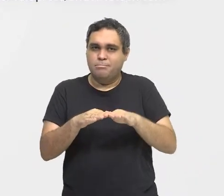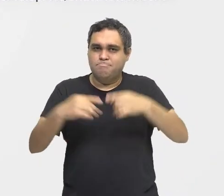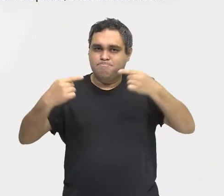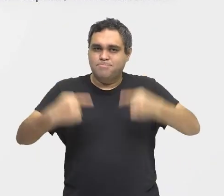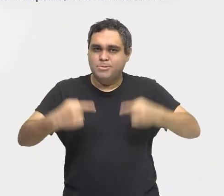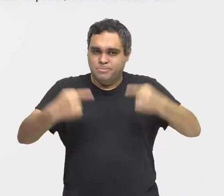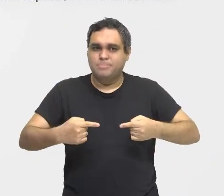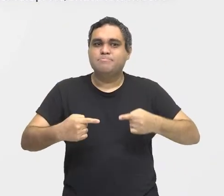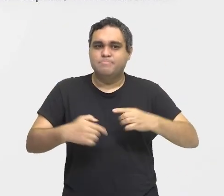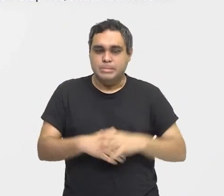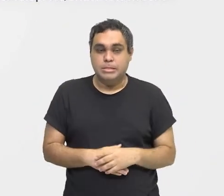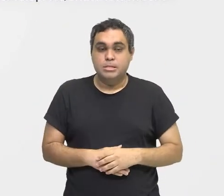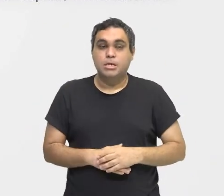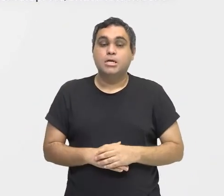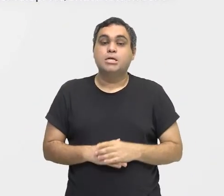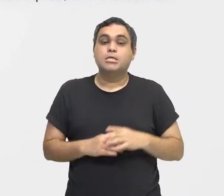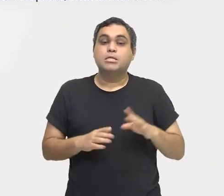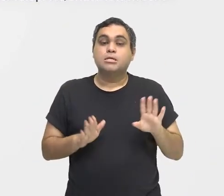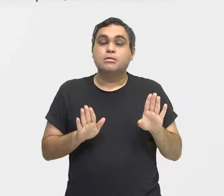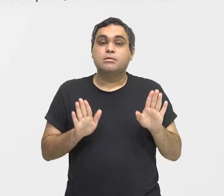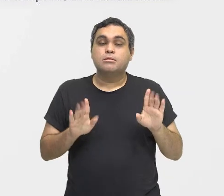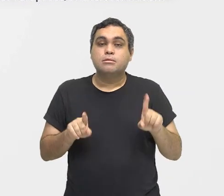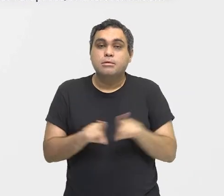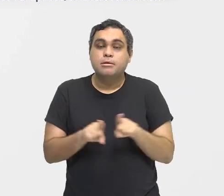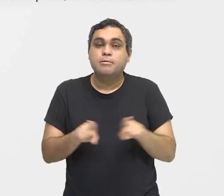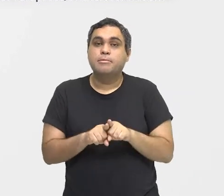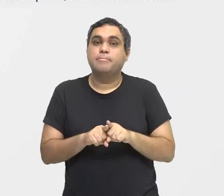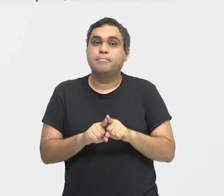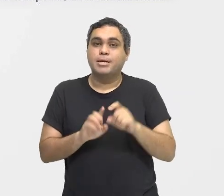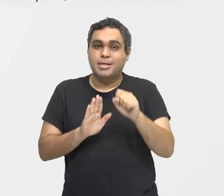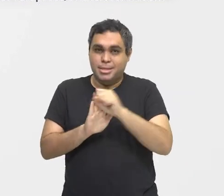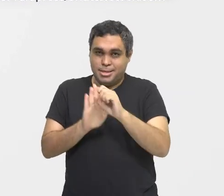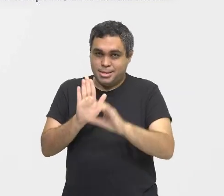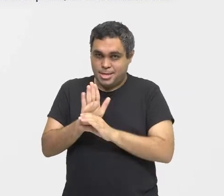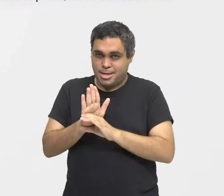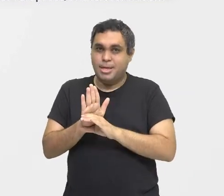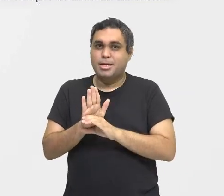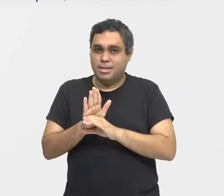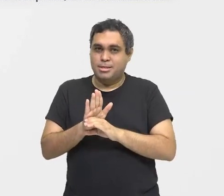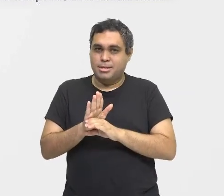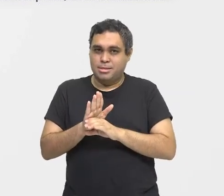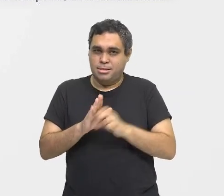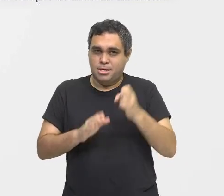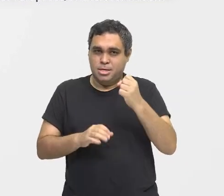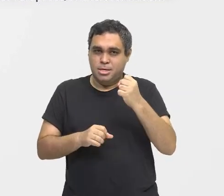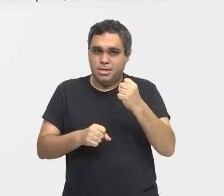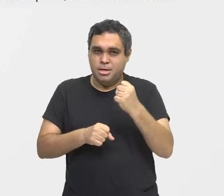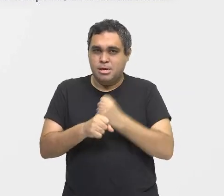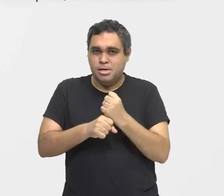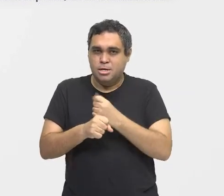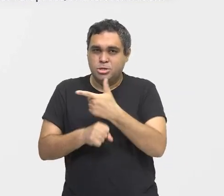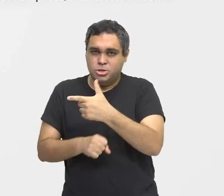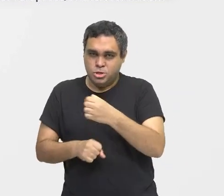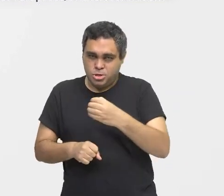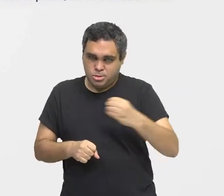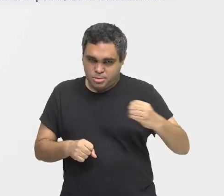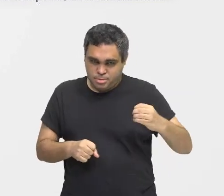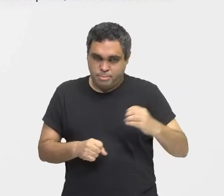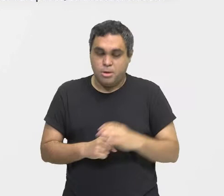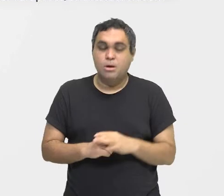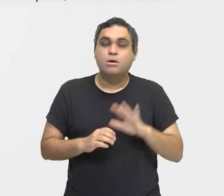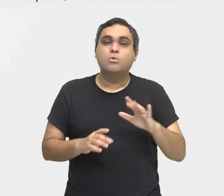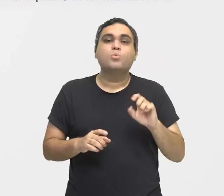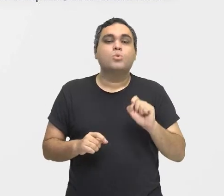gente vai observar que foram feitos vários avanços de inclusão social que acabou melhorando aí a qualidade de